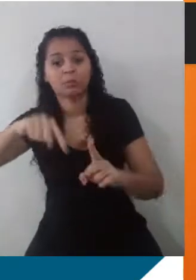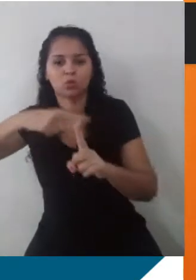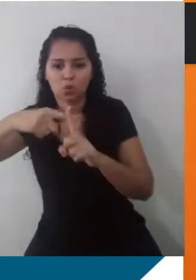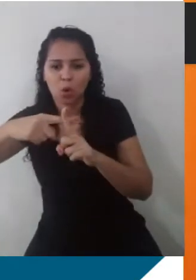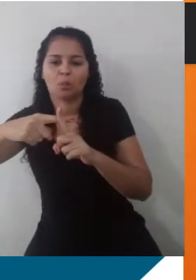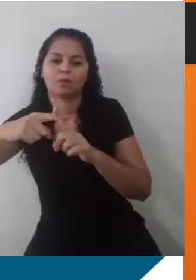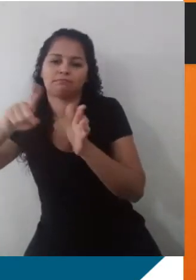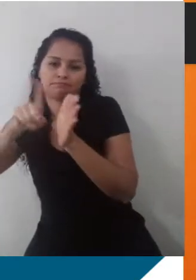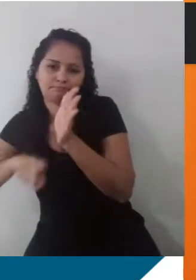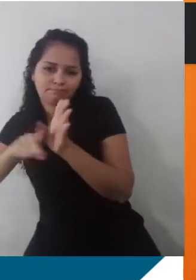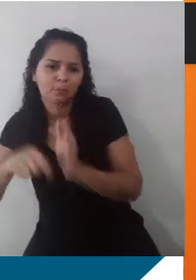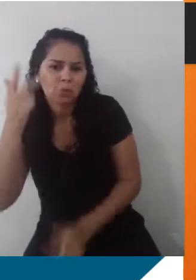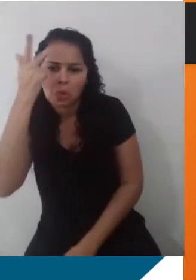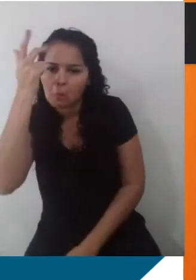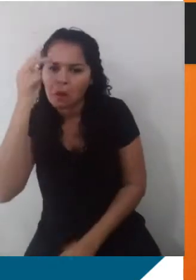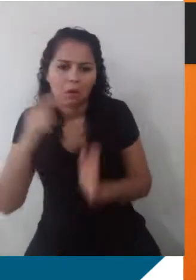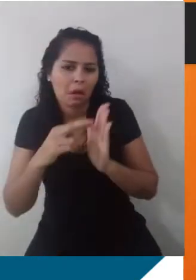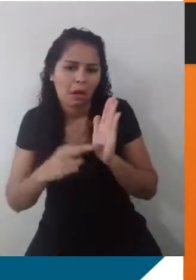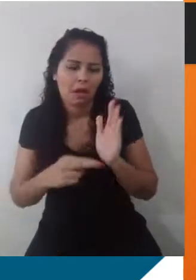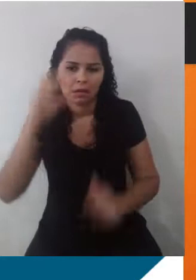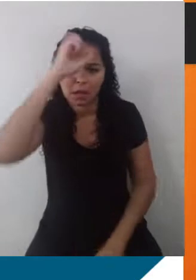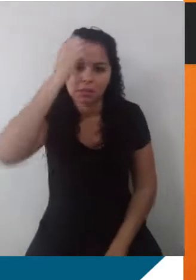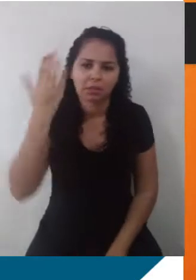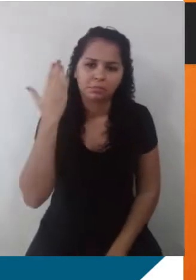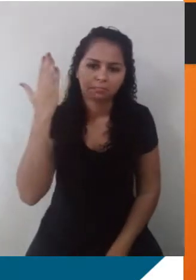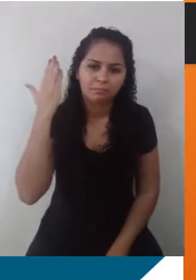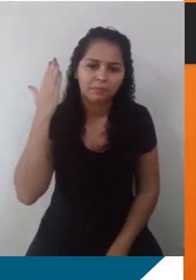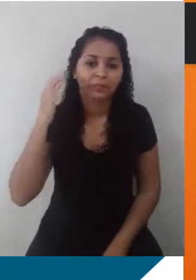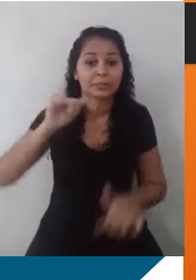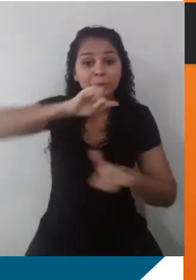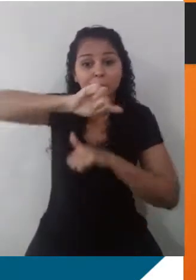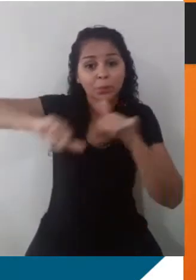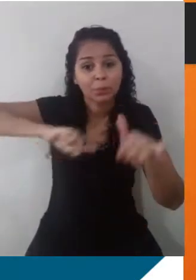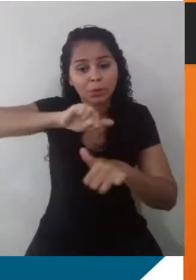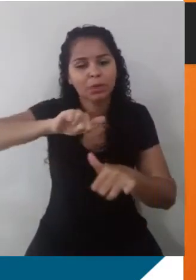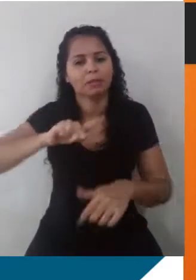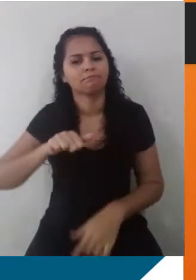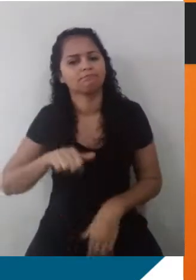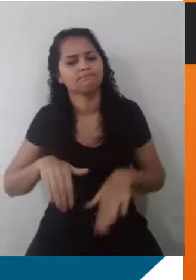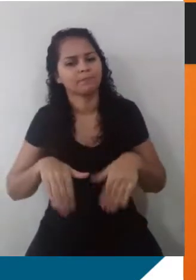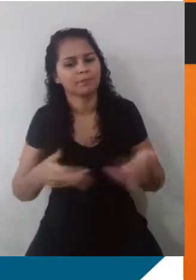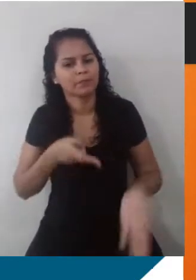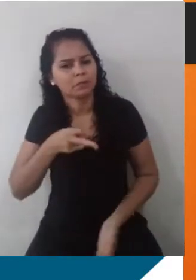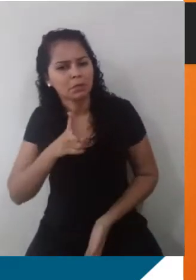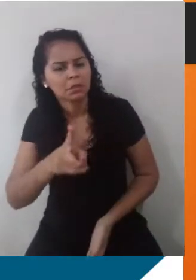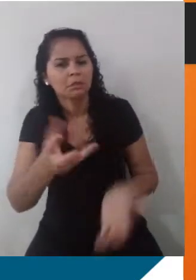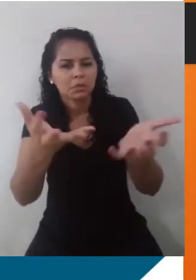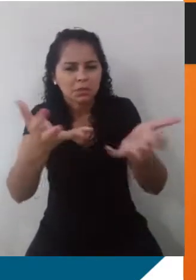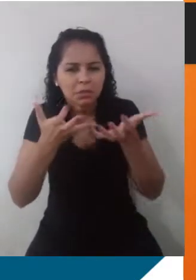subtrai, aquela ordem natural, ela vai ser trocada. Então, toda vez que você